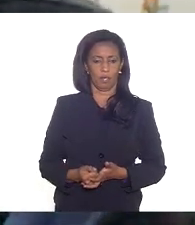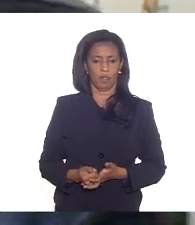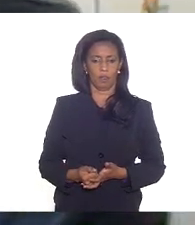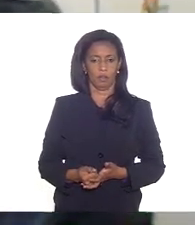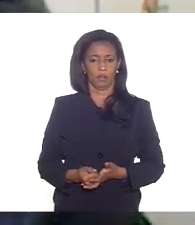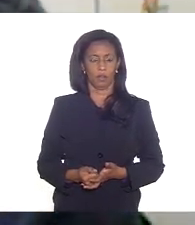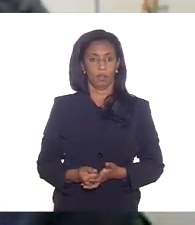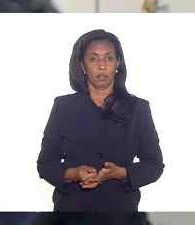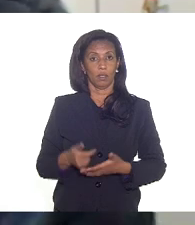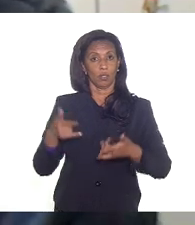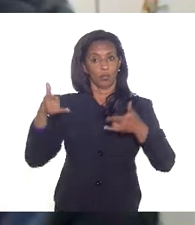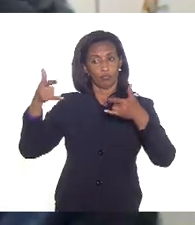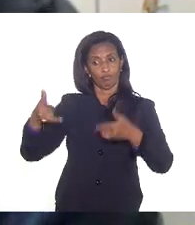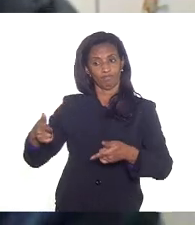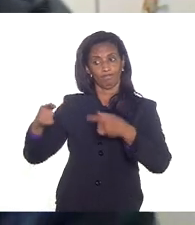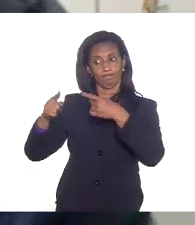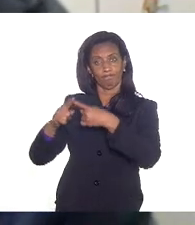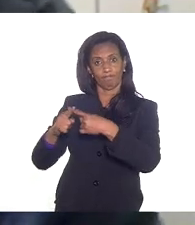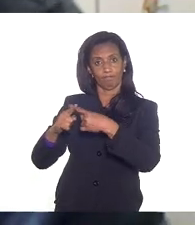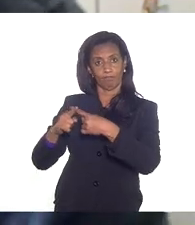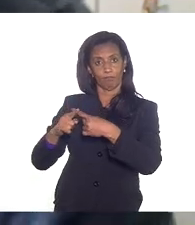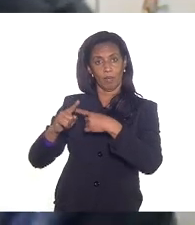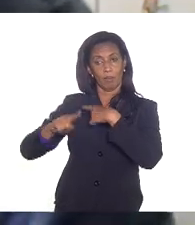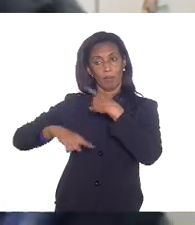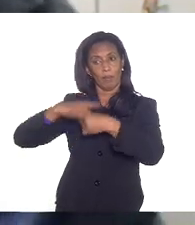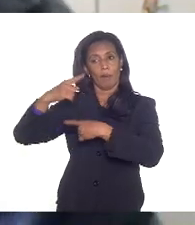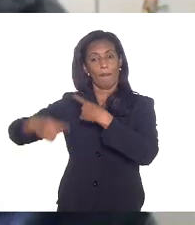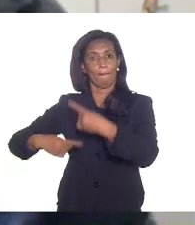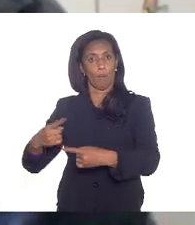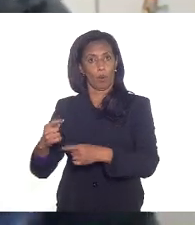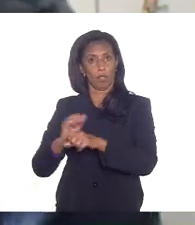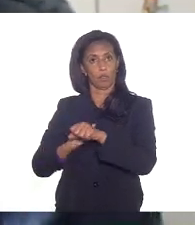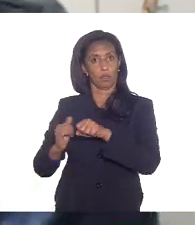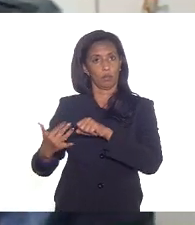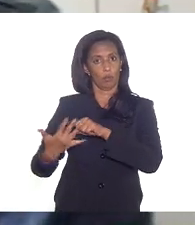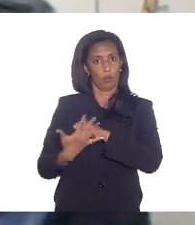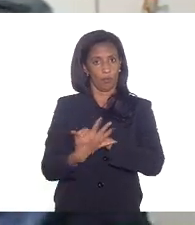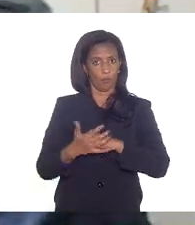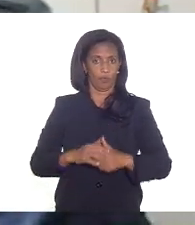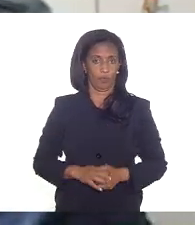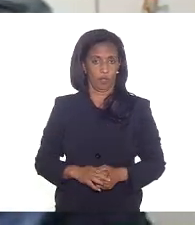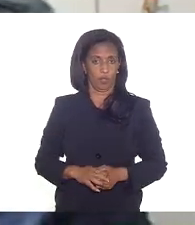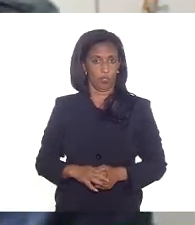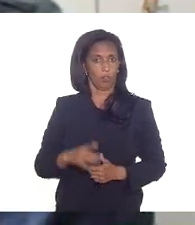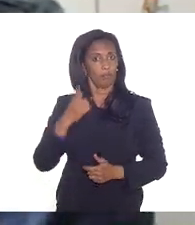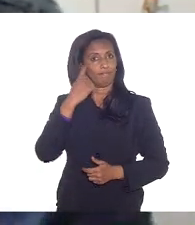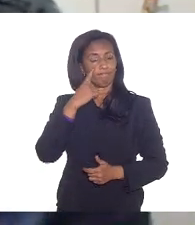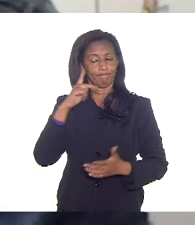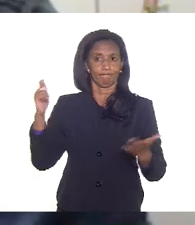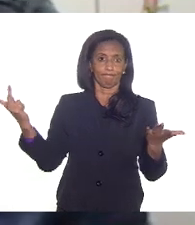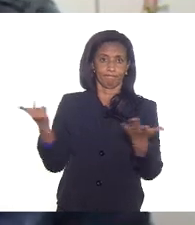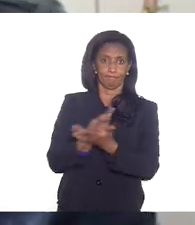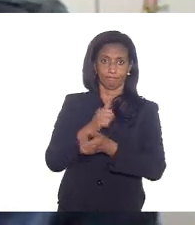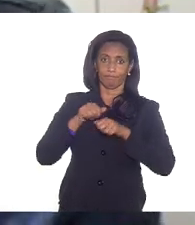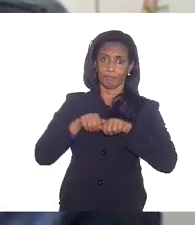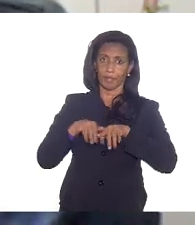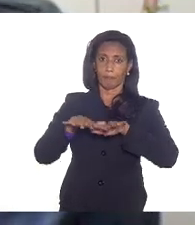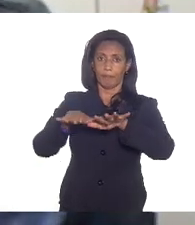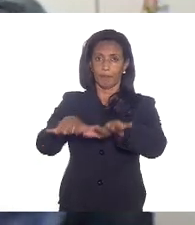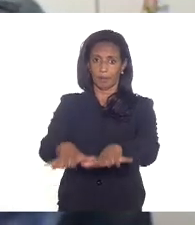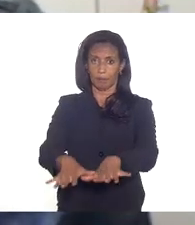reserva de leites após por vídeo no estado do Rio de Janeiro a gente está enfrentando essa pandemia